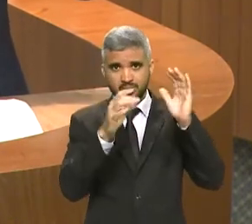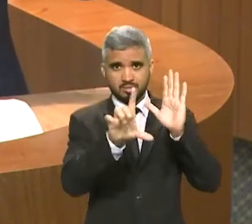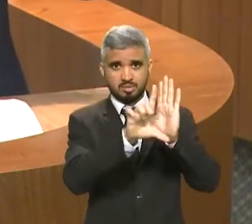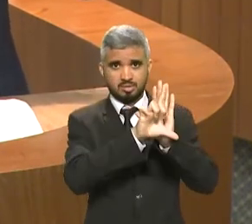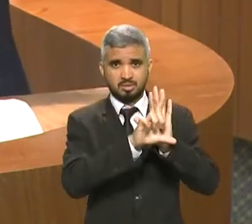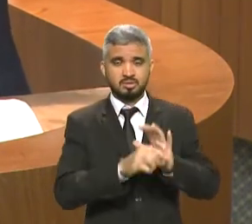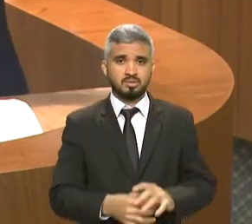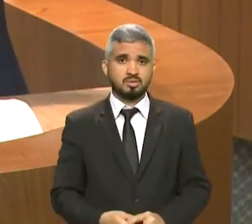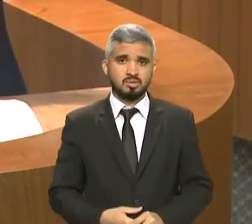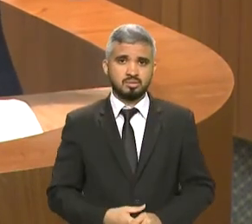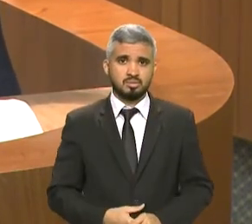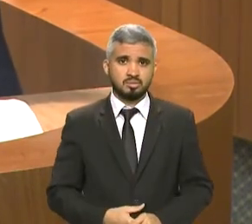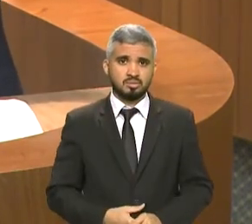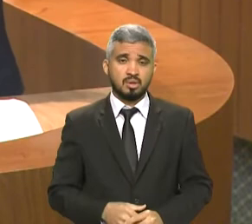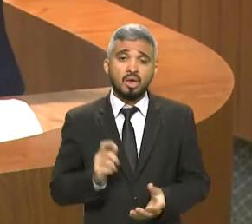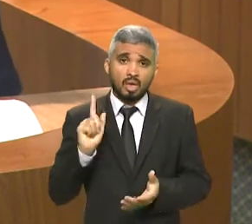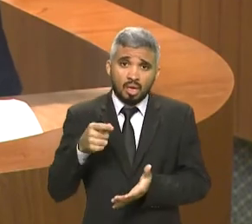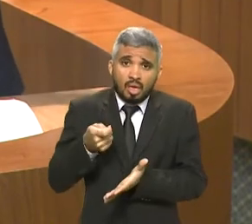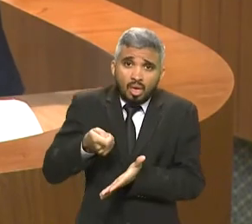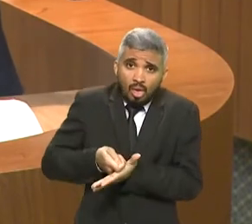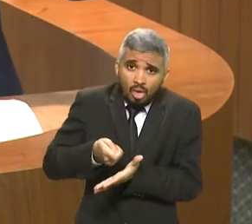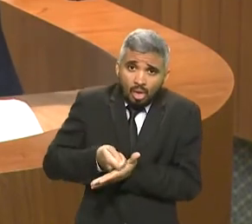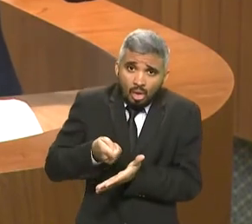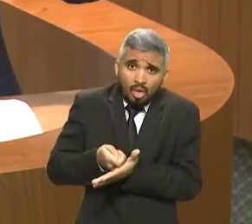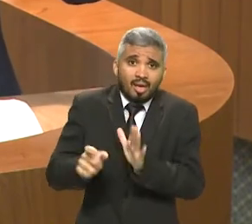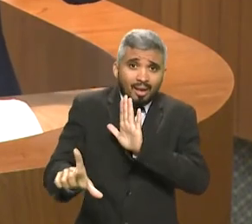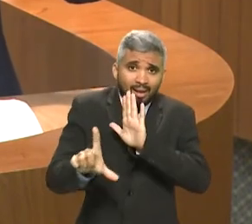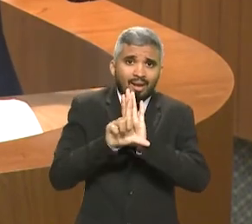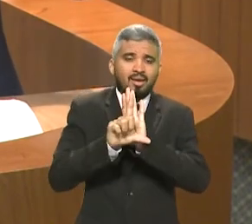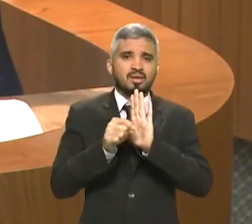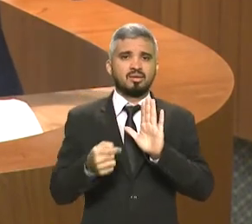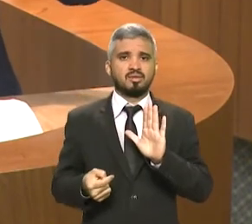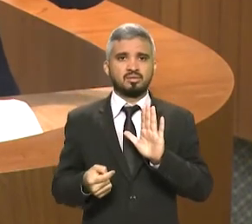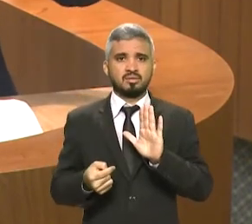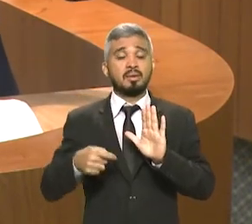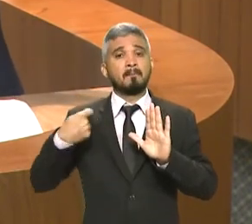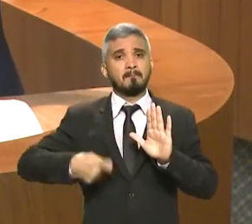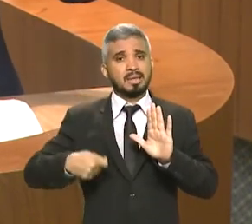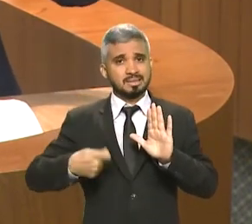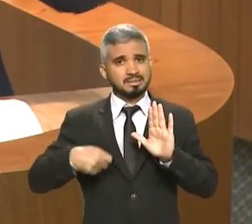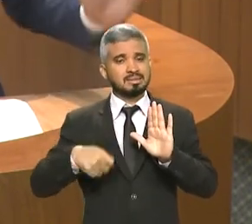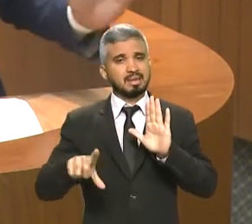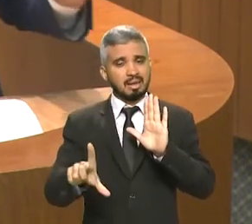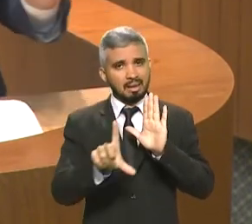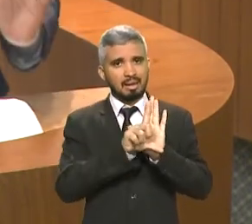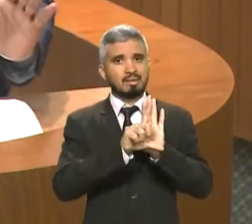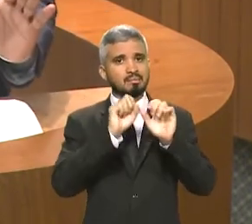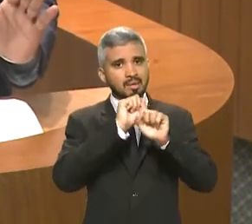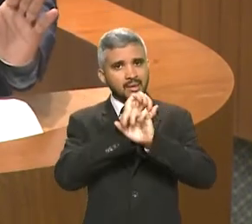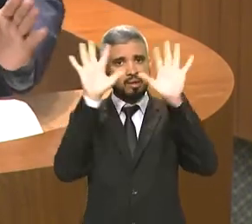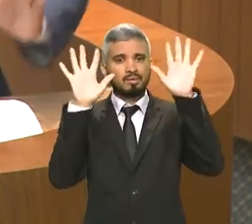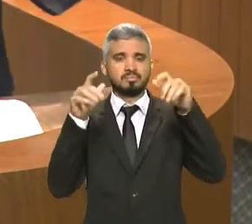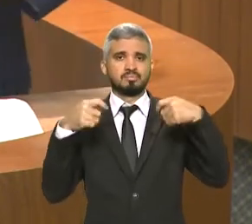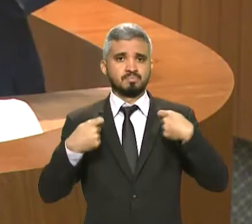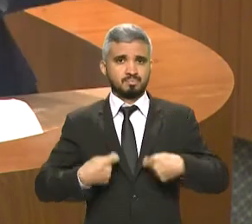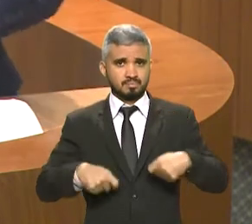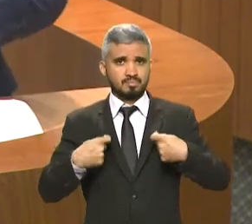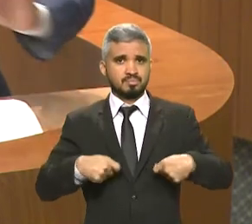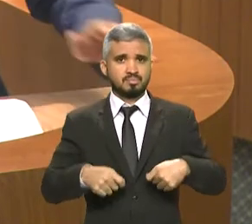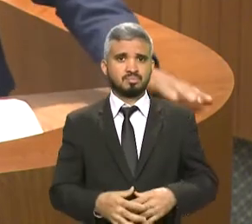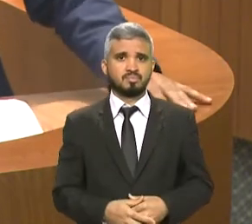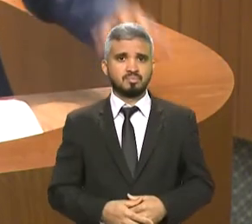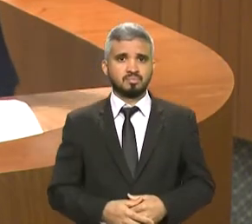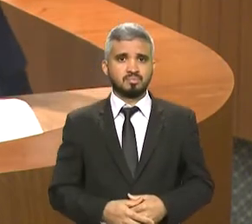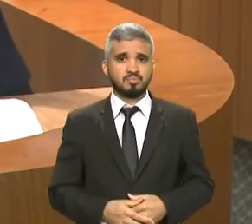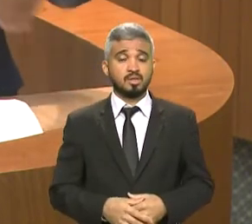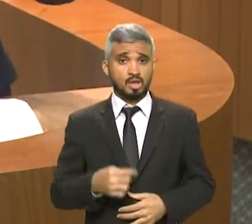lei. É obrigação. A lei de acesso à informação. Então, prefeita de Monção, o tempo está esgotando. Eu não vou mais atrás